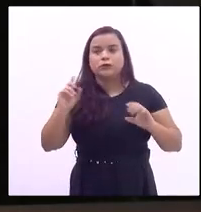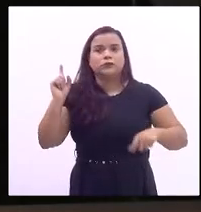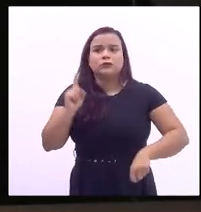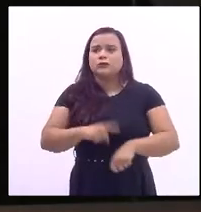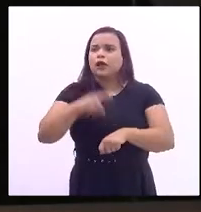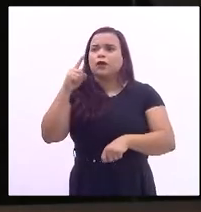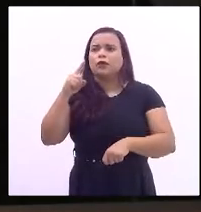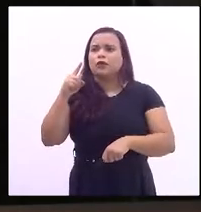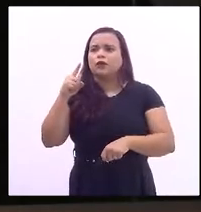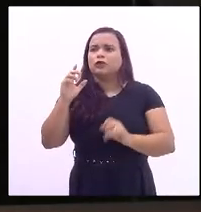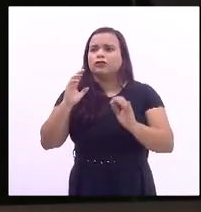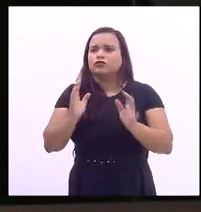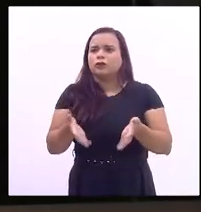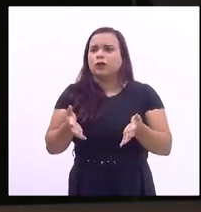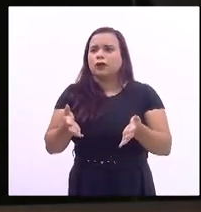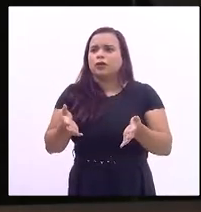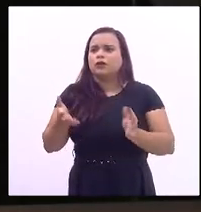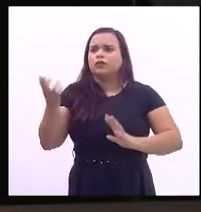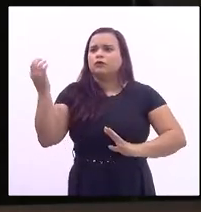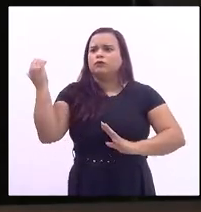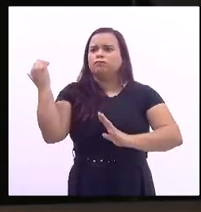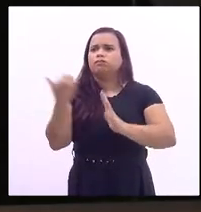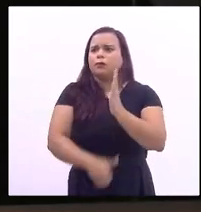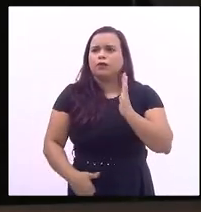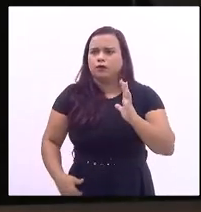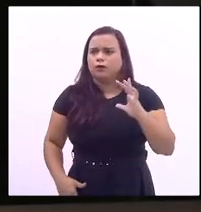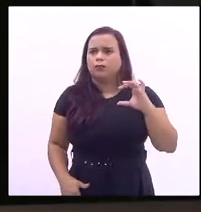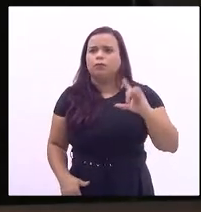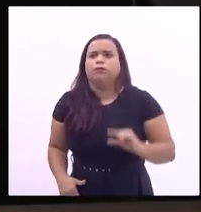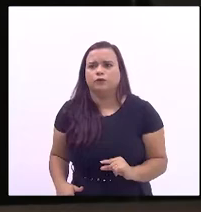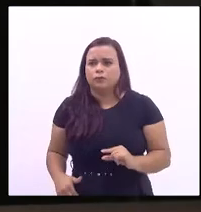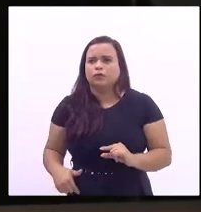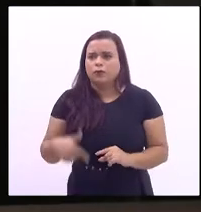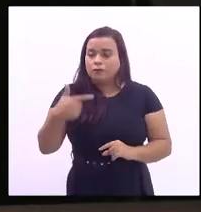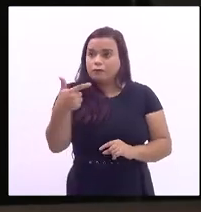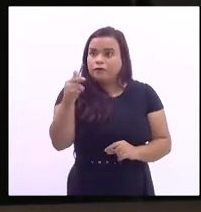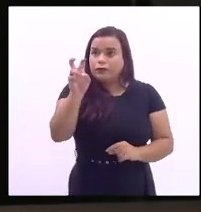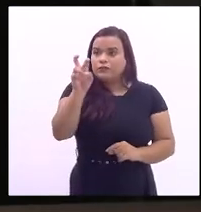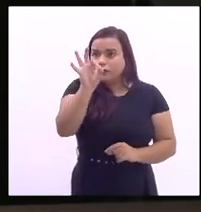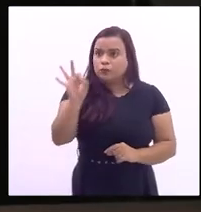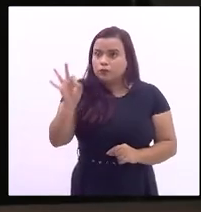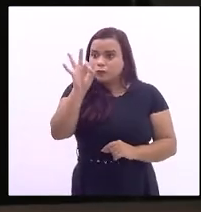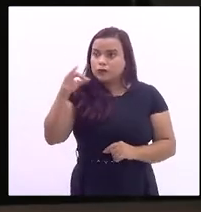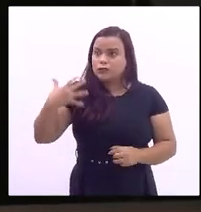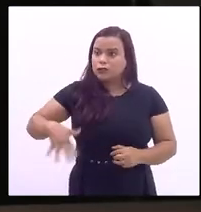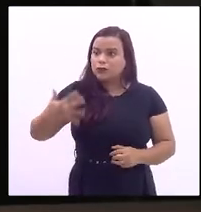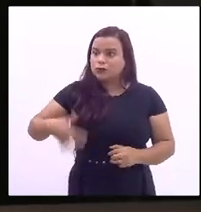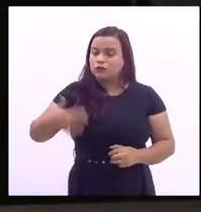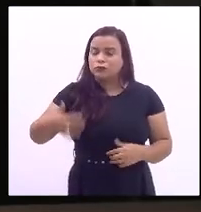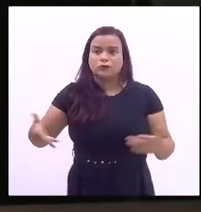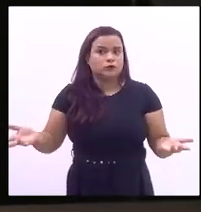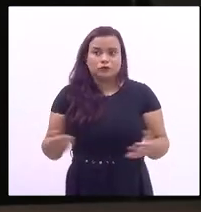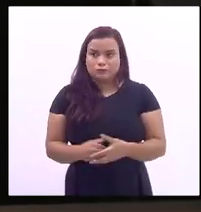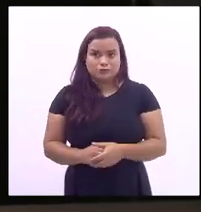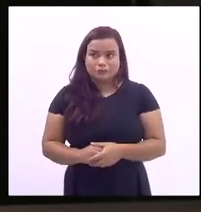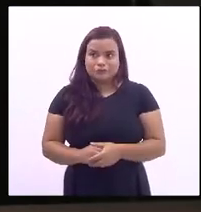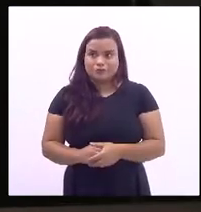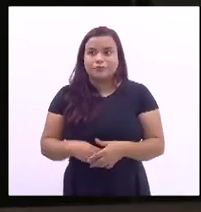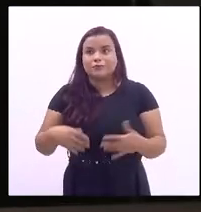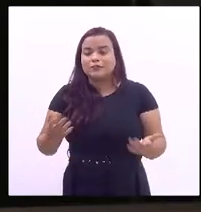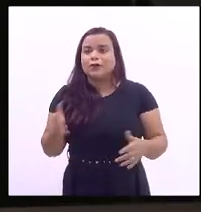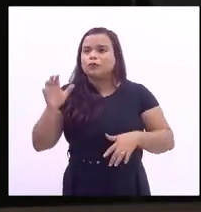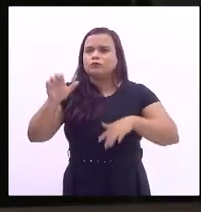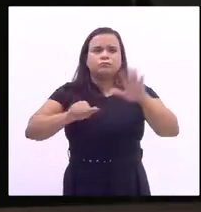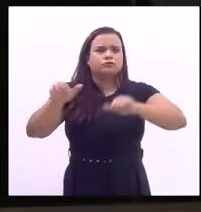imediatamente gente segundo momento se dá um desconto de 25 por cento então o que que vai acontecer todos os